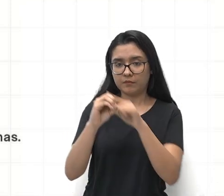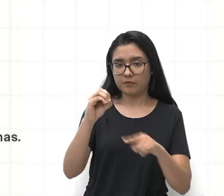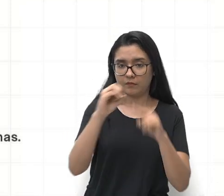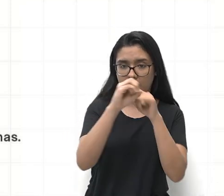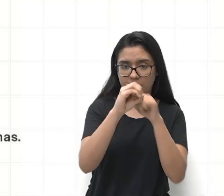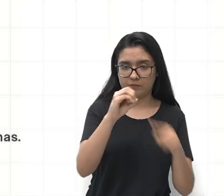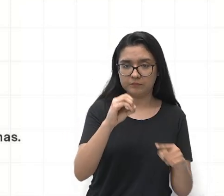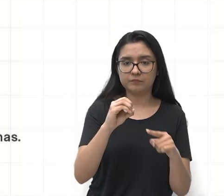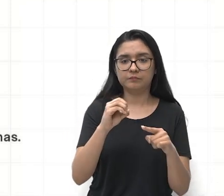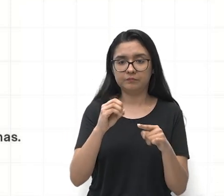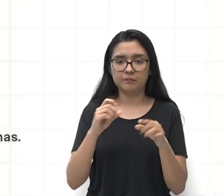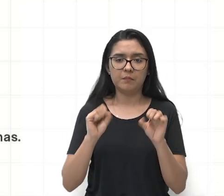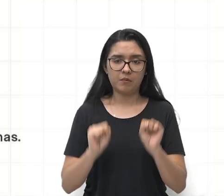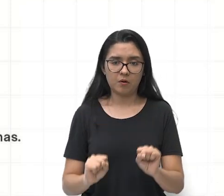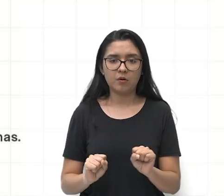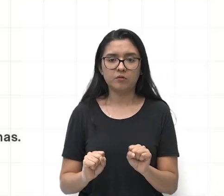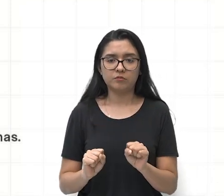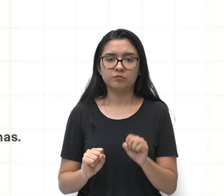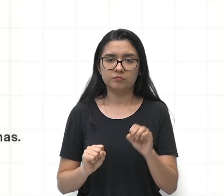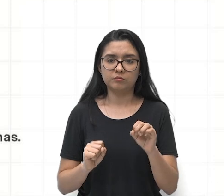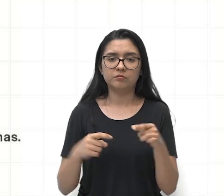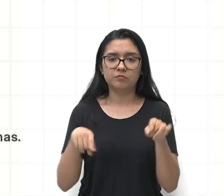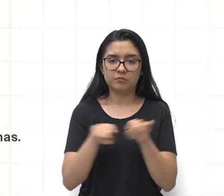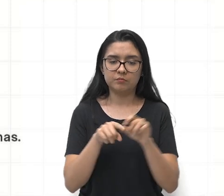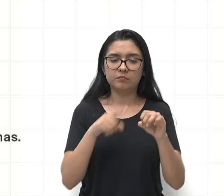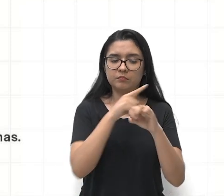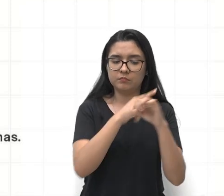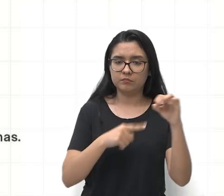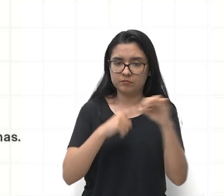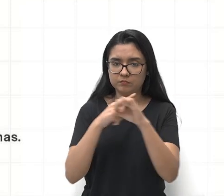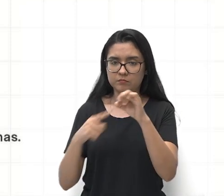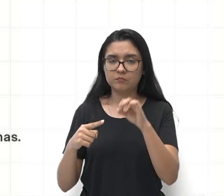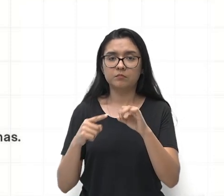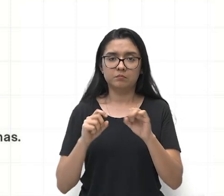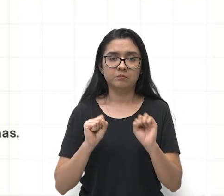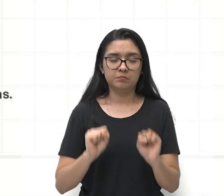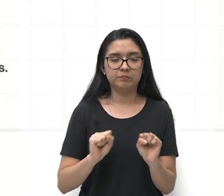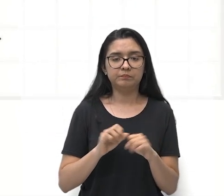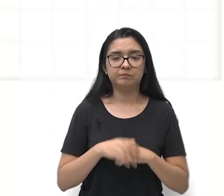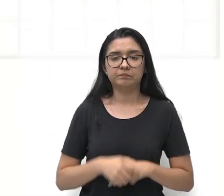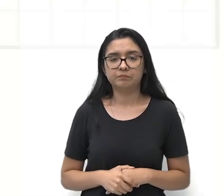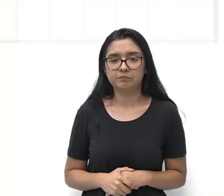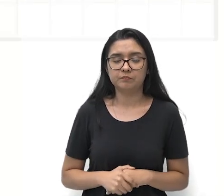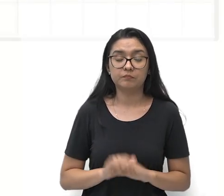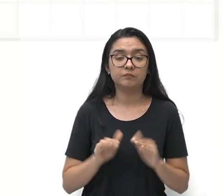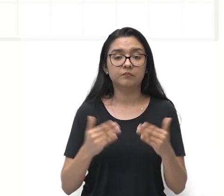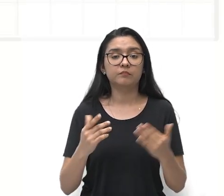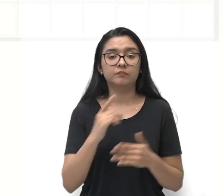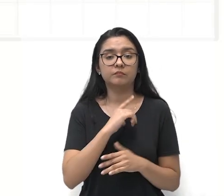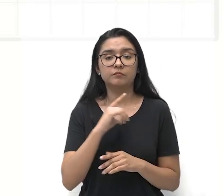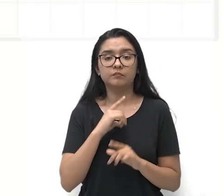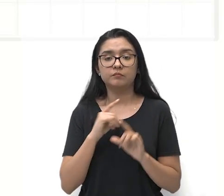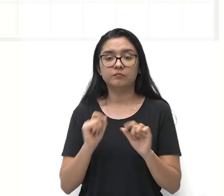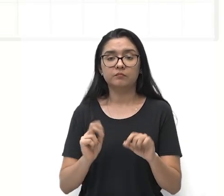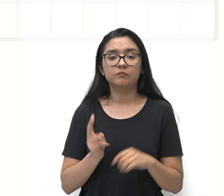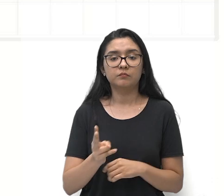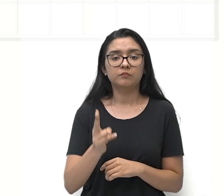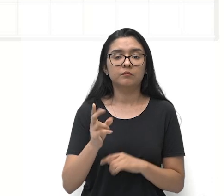né? Posso simplificar. Então, ó, nós vamos ter o quê? Sobrou